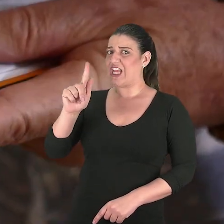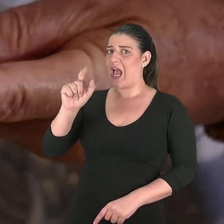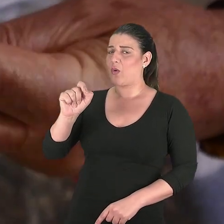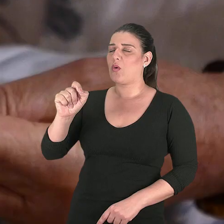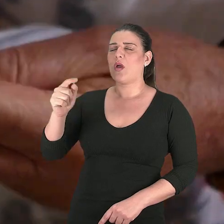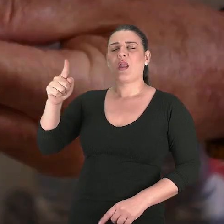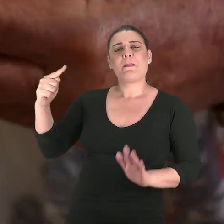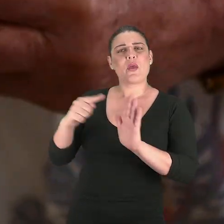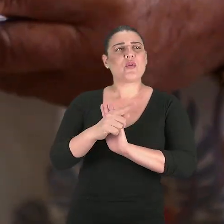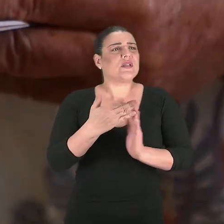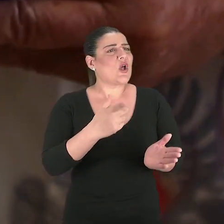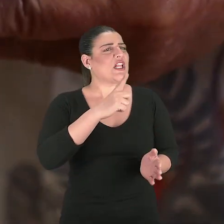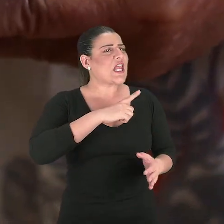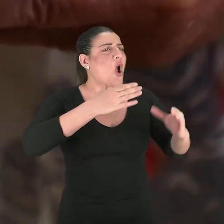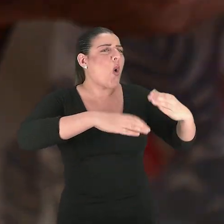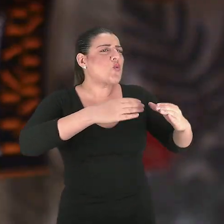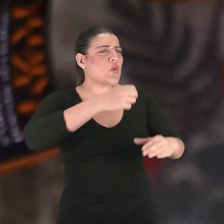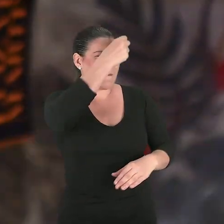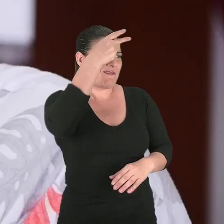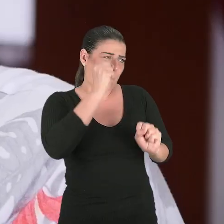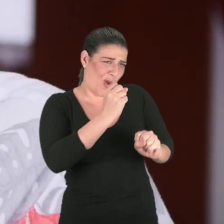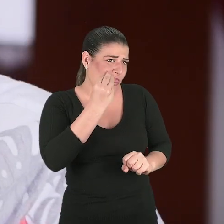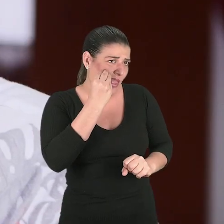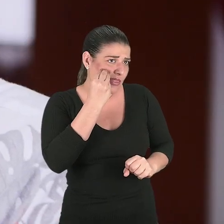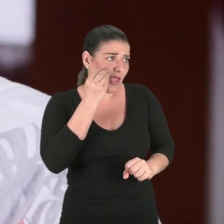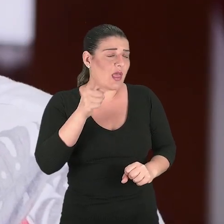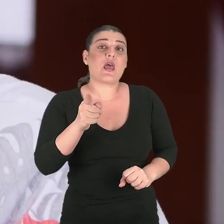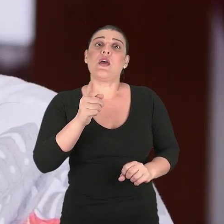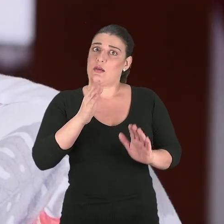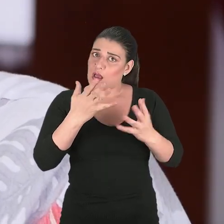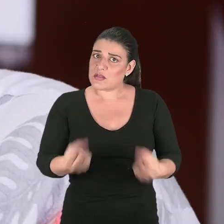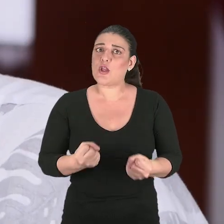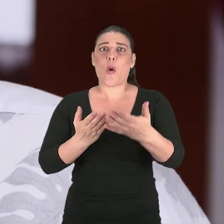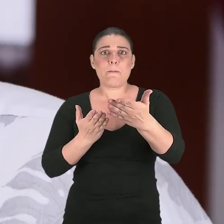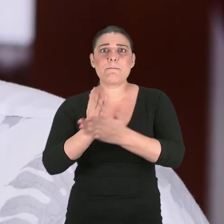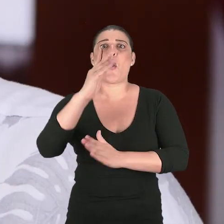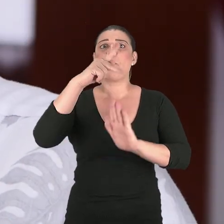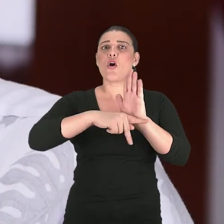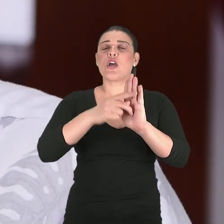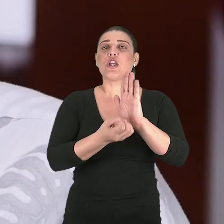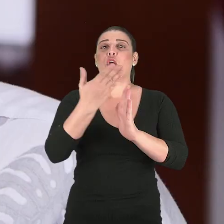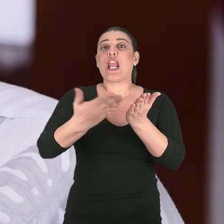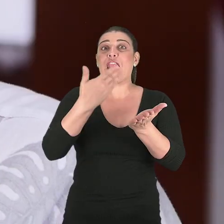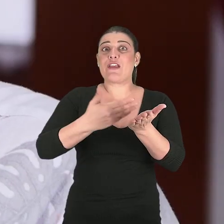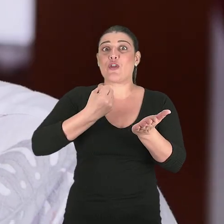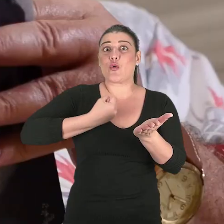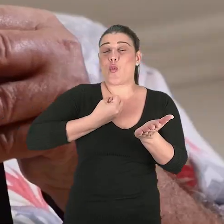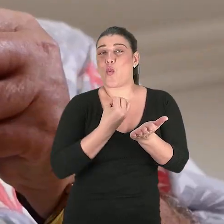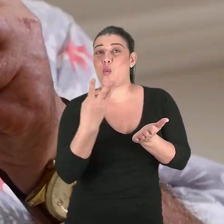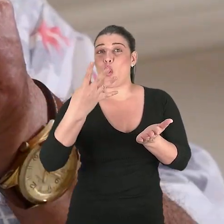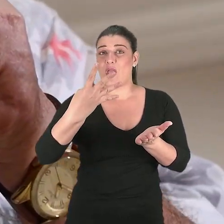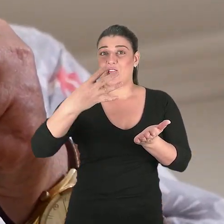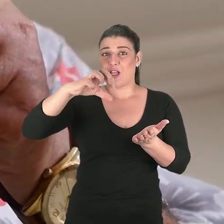tem um concurso da prefeitura, posso tentar? Foi aprovado o projeto e fizeram um livro de